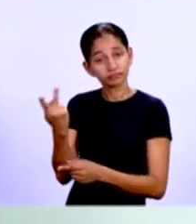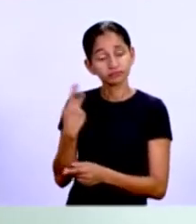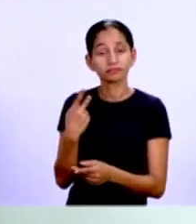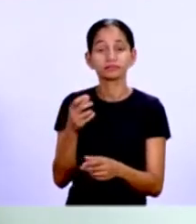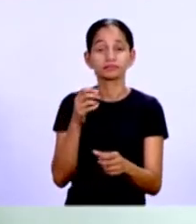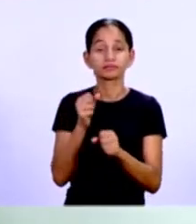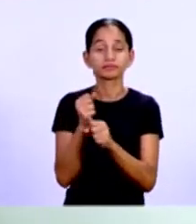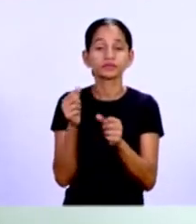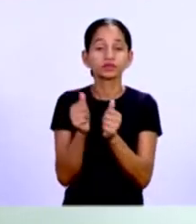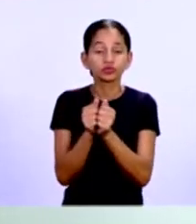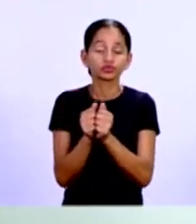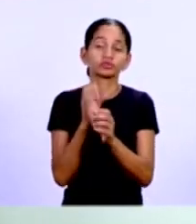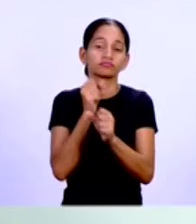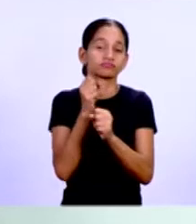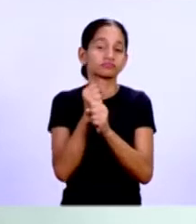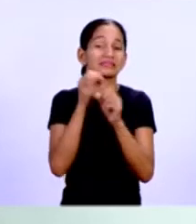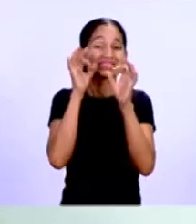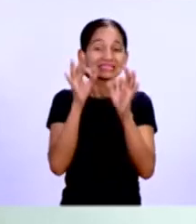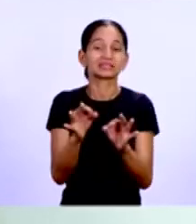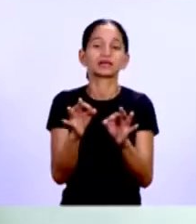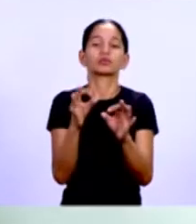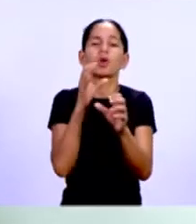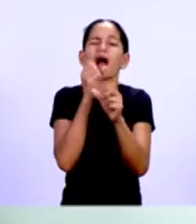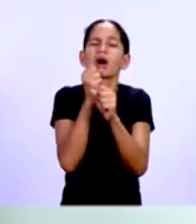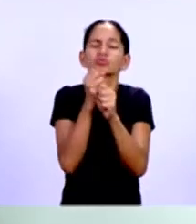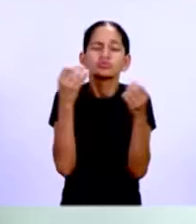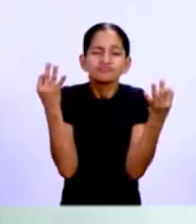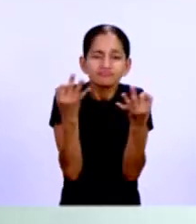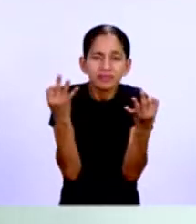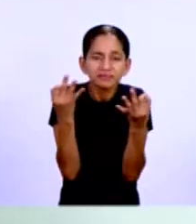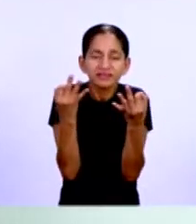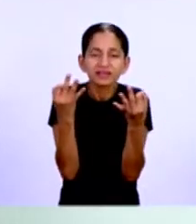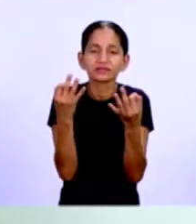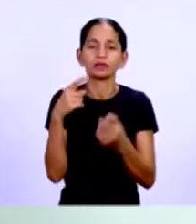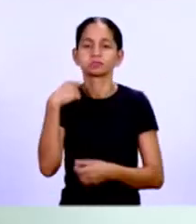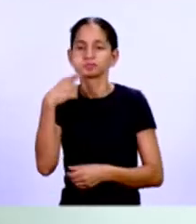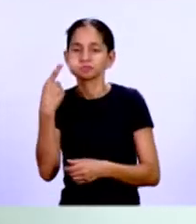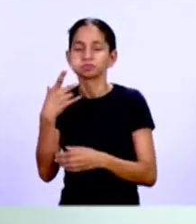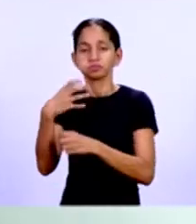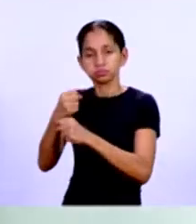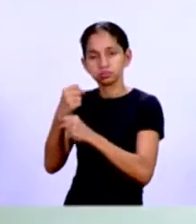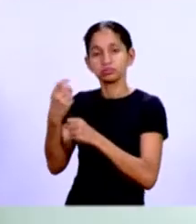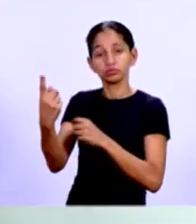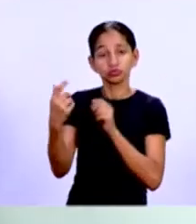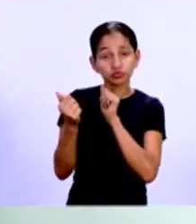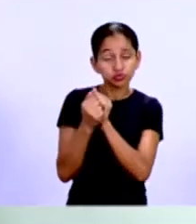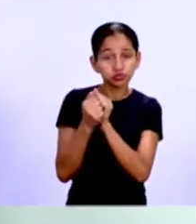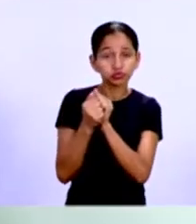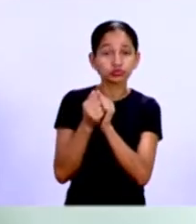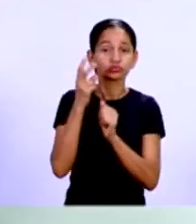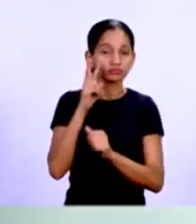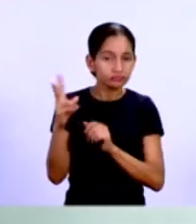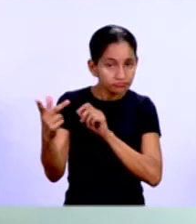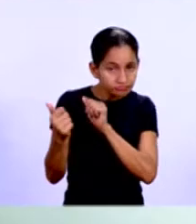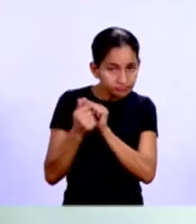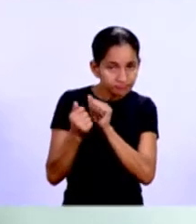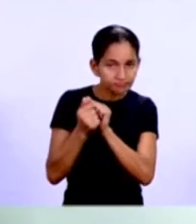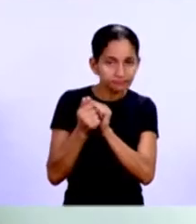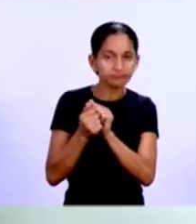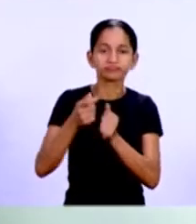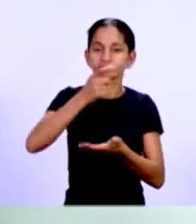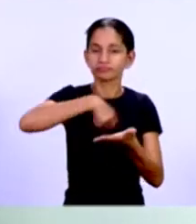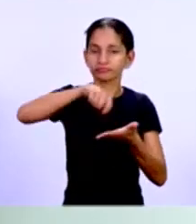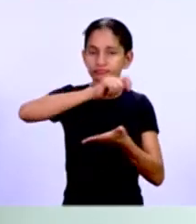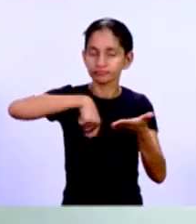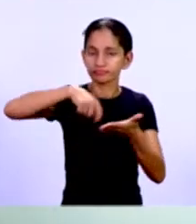com o advogado, para fazer os cálculos bem certinhos, os cálculos do débito trabalhista, entrar em contato com o contador e assinar os